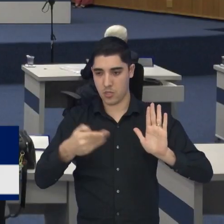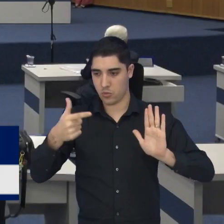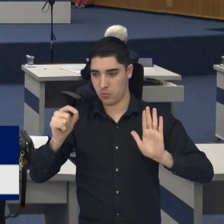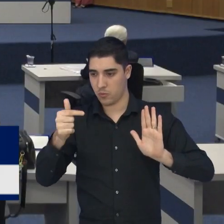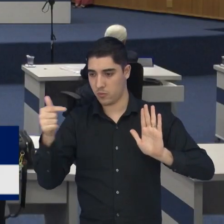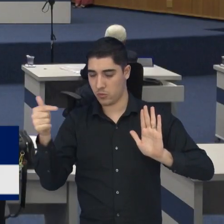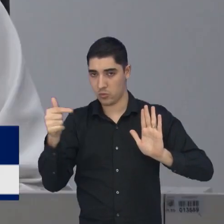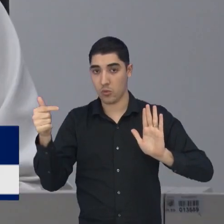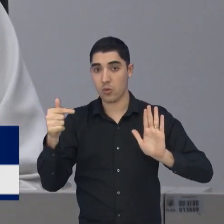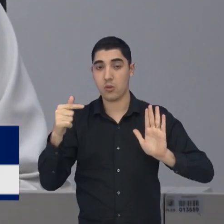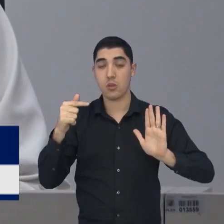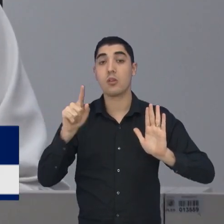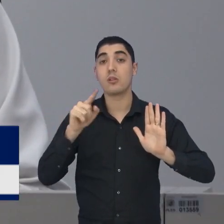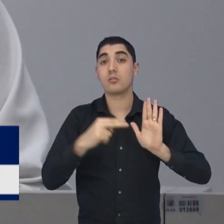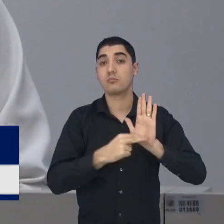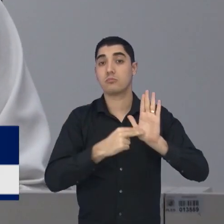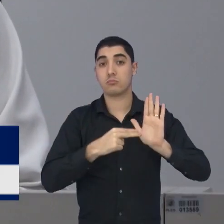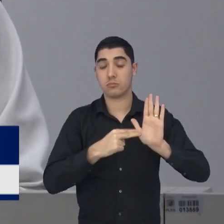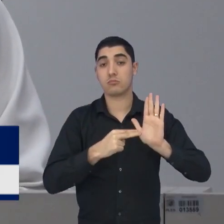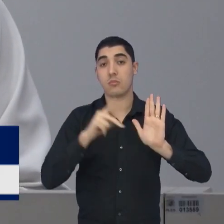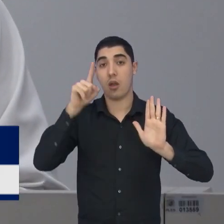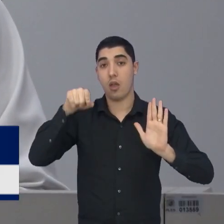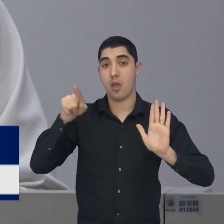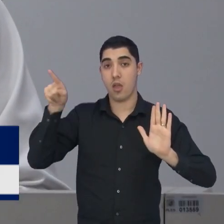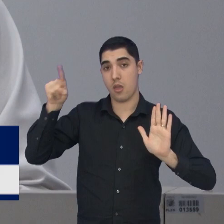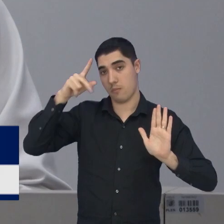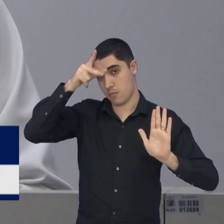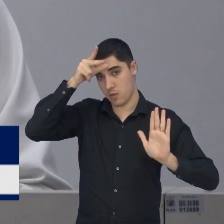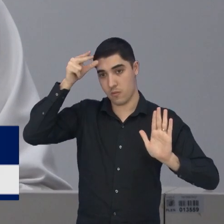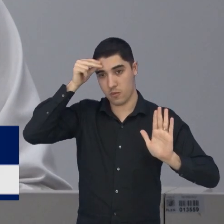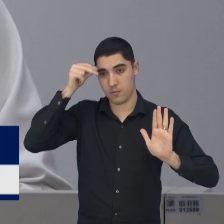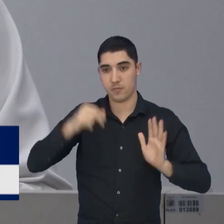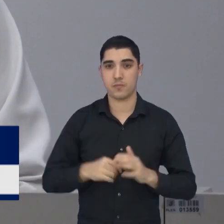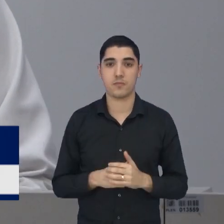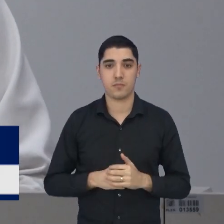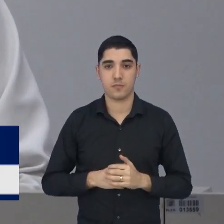385/2022, de autoria do Poder Executivo.